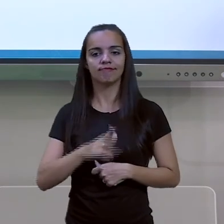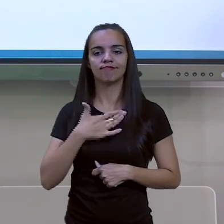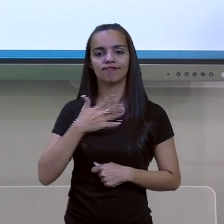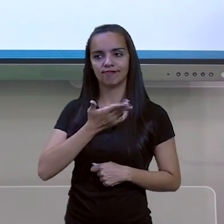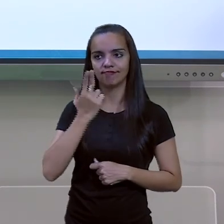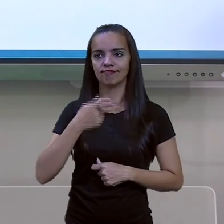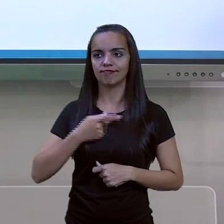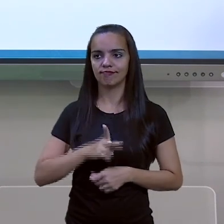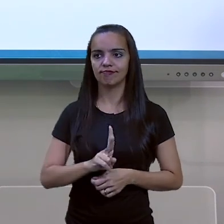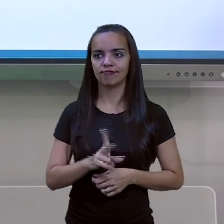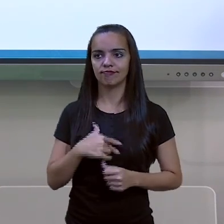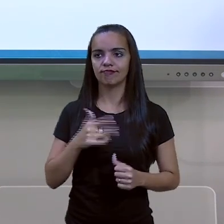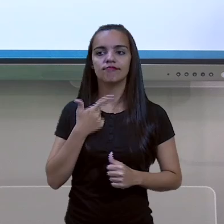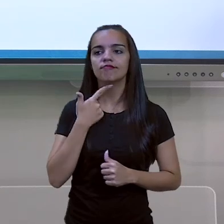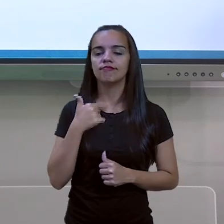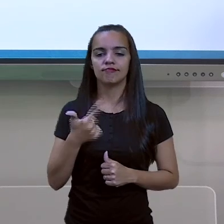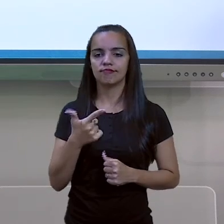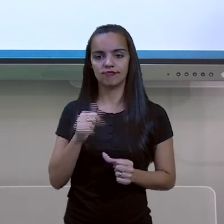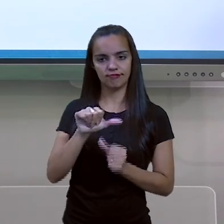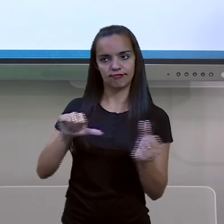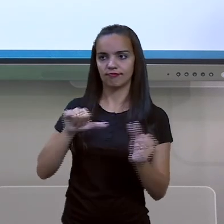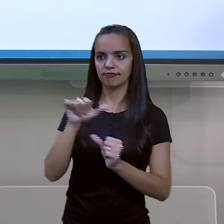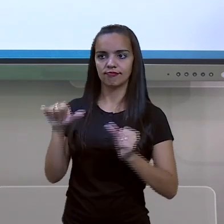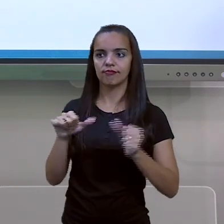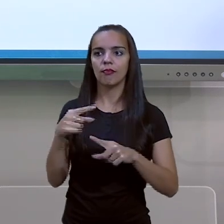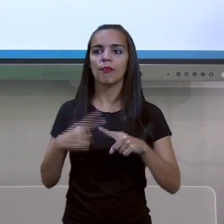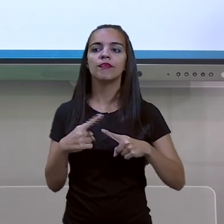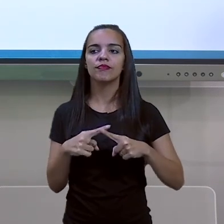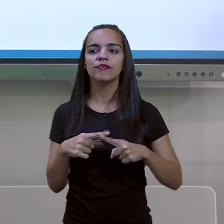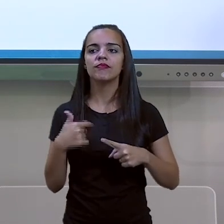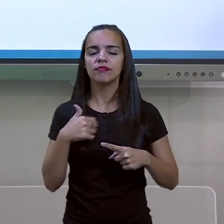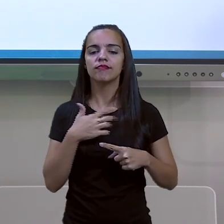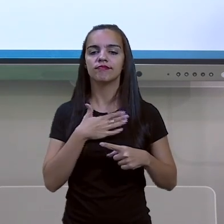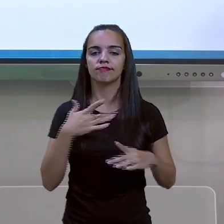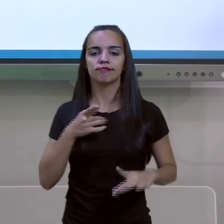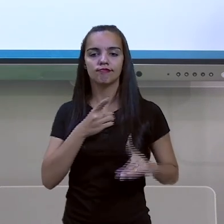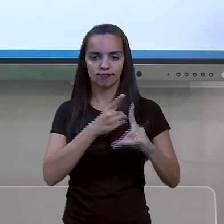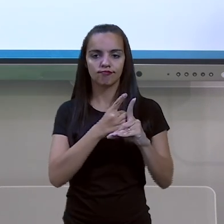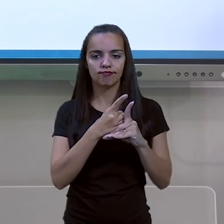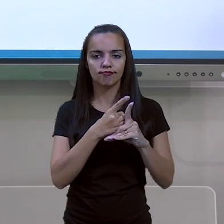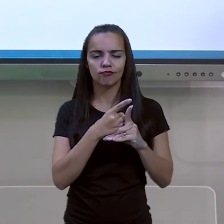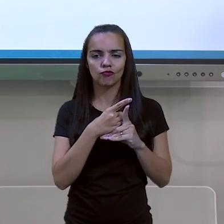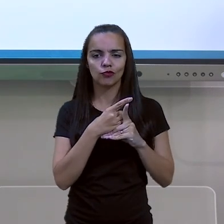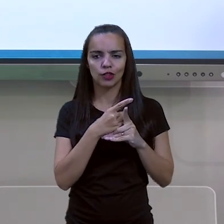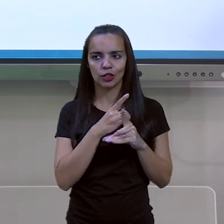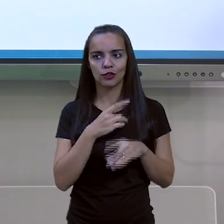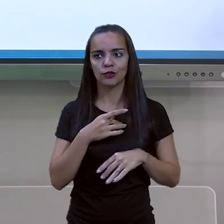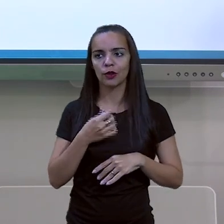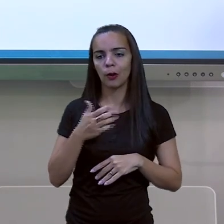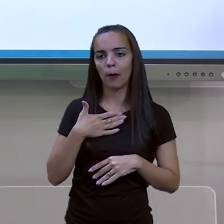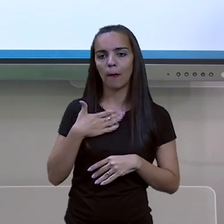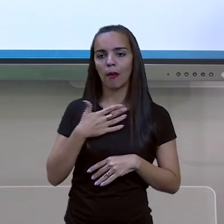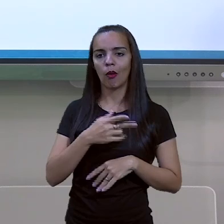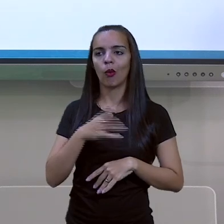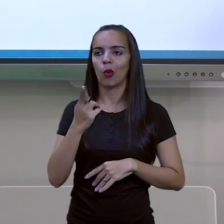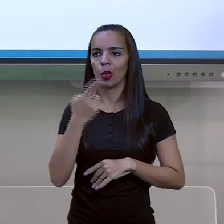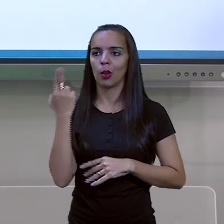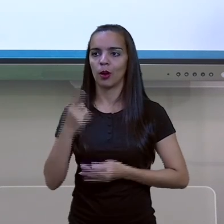do meu nome, então eu não mudaria o meu nome, porque eu me identifico com o meu nome, tá?